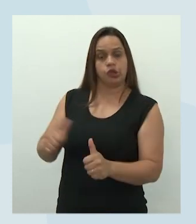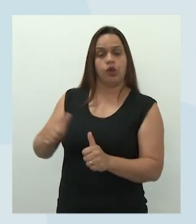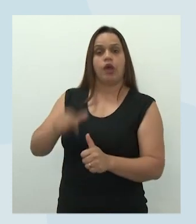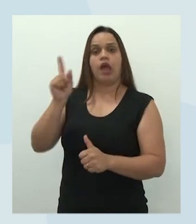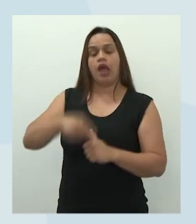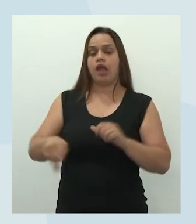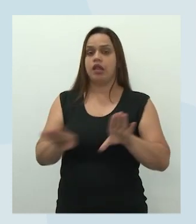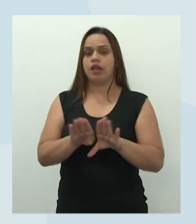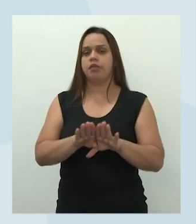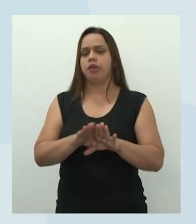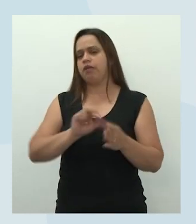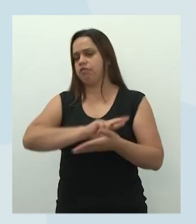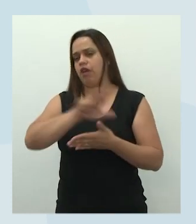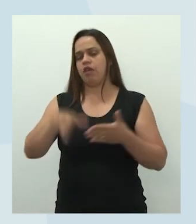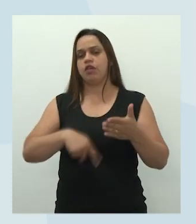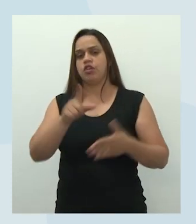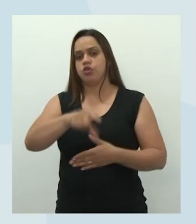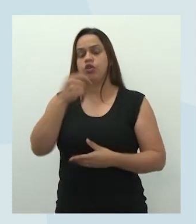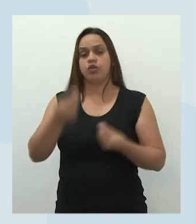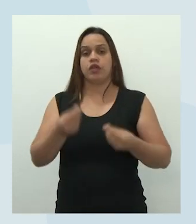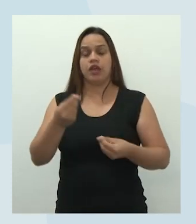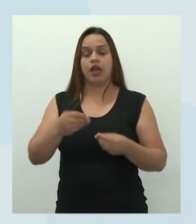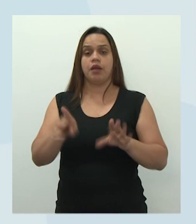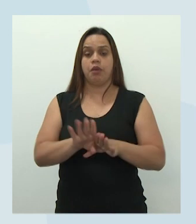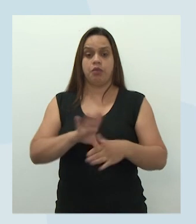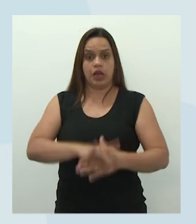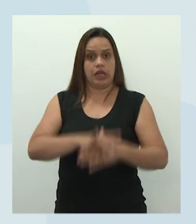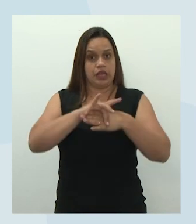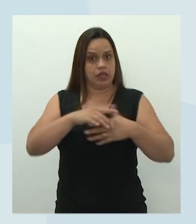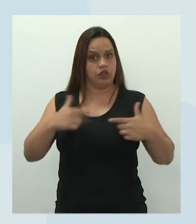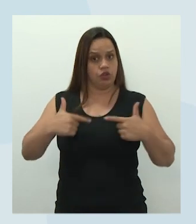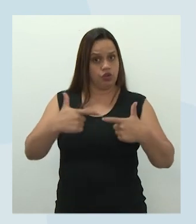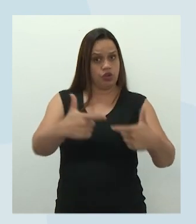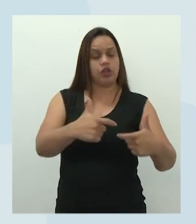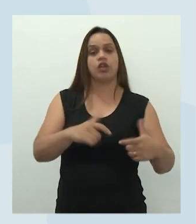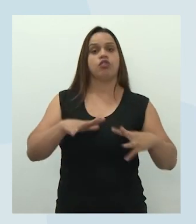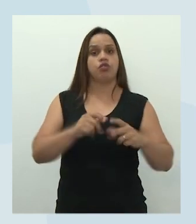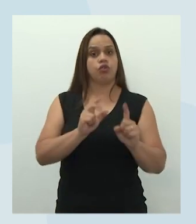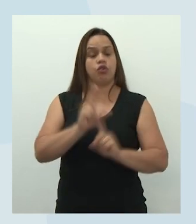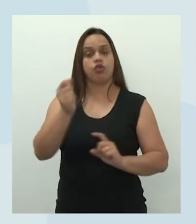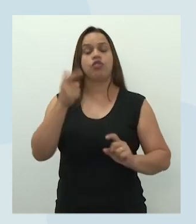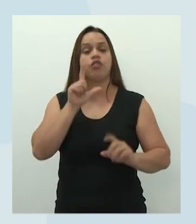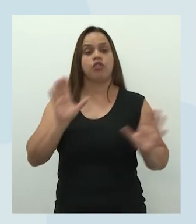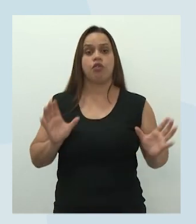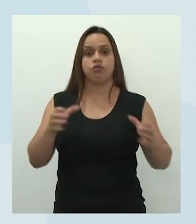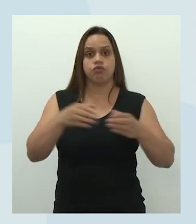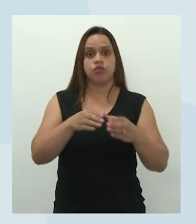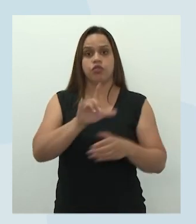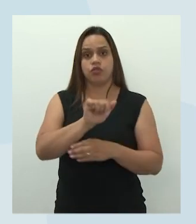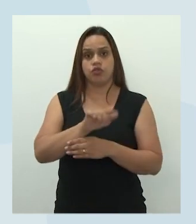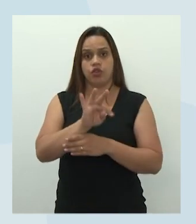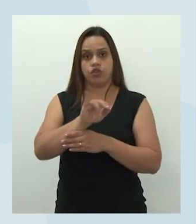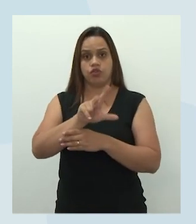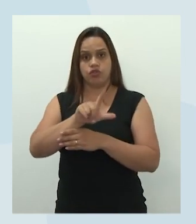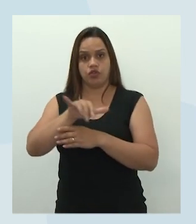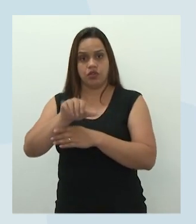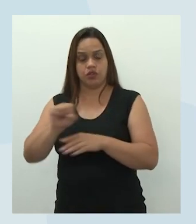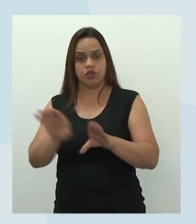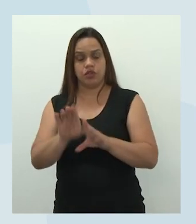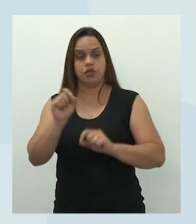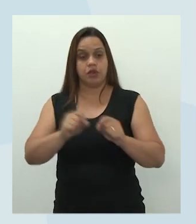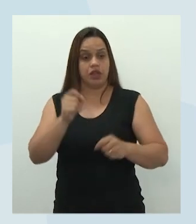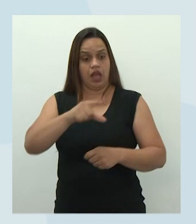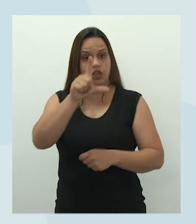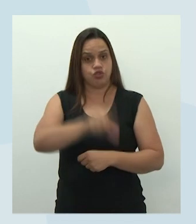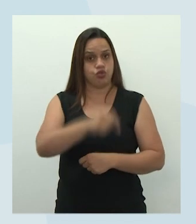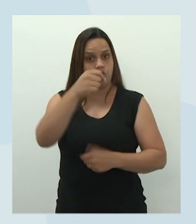dos conflitos, que gerava a unificação das várias comunidades gentílicas, e aí ele emergia como o grande líder,